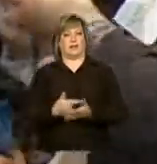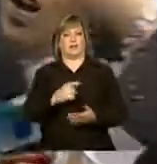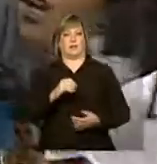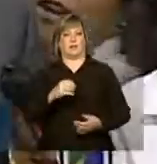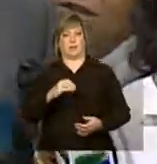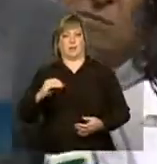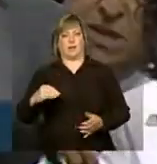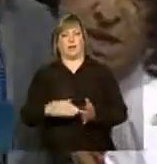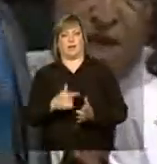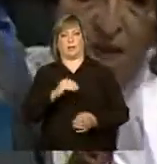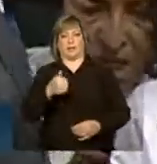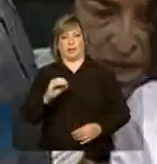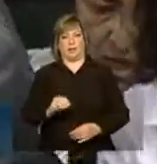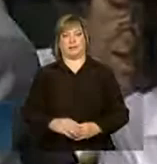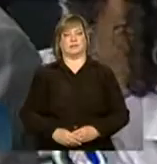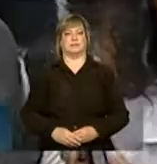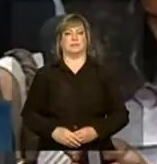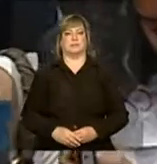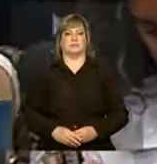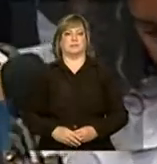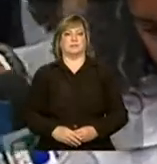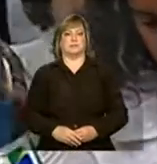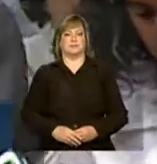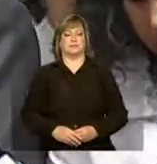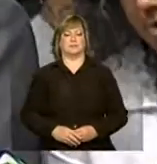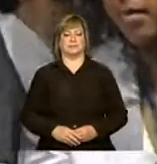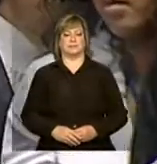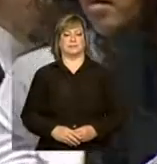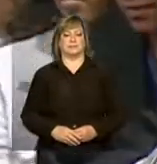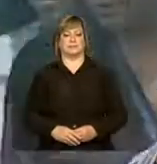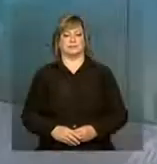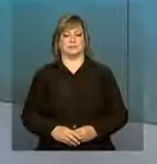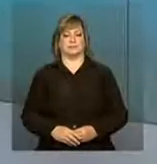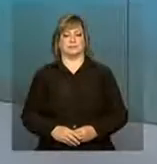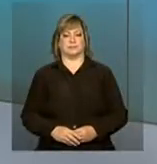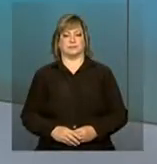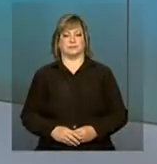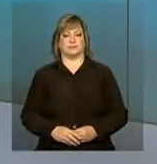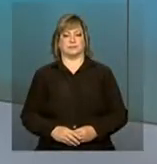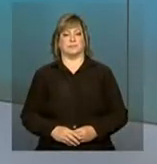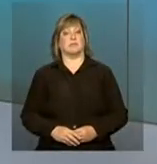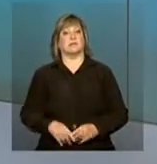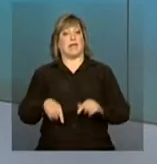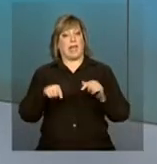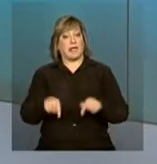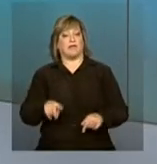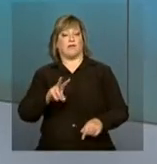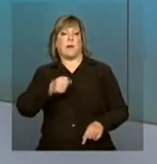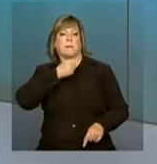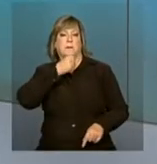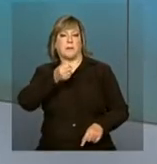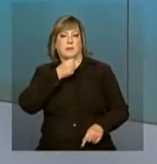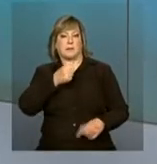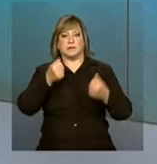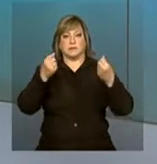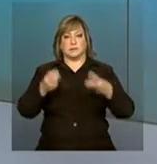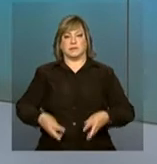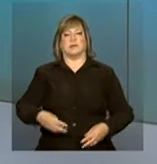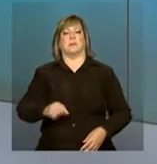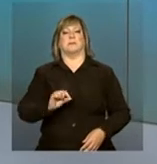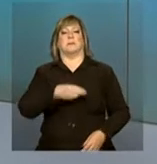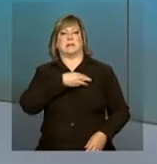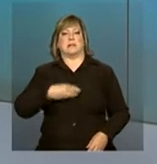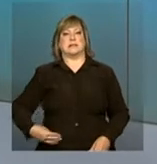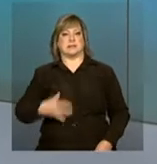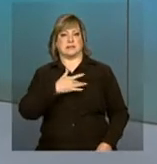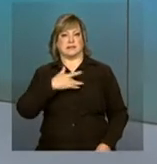Certo, gente. Muito obrigado. Essa foi a entrevista do ministro da Saúde,